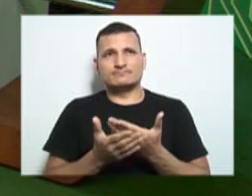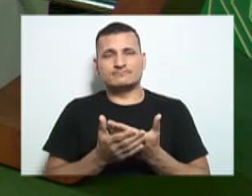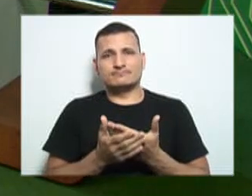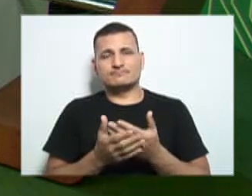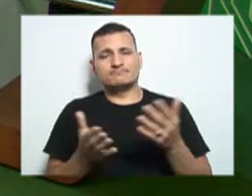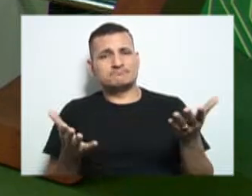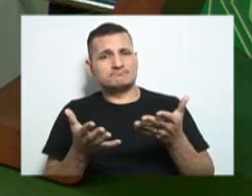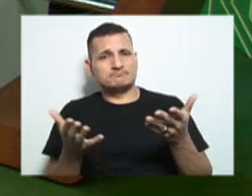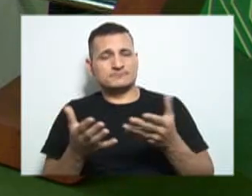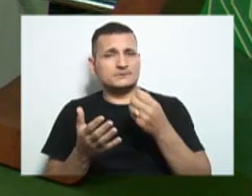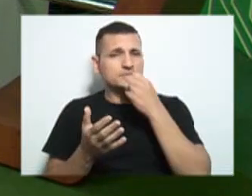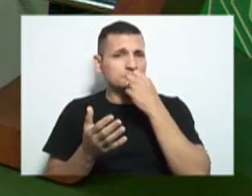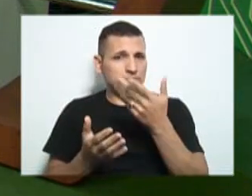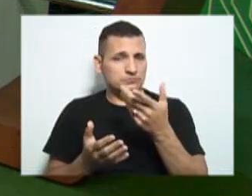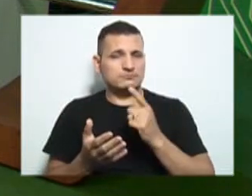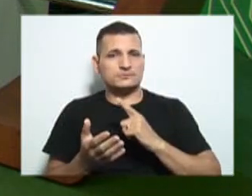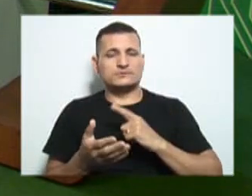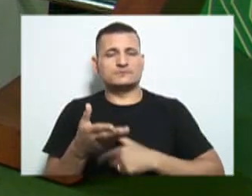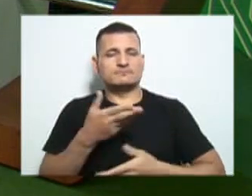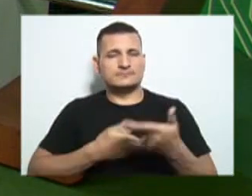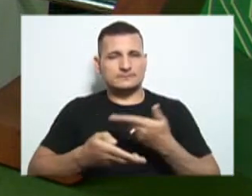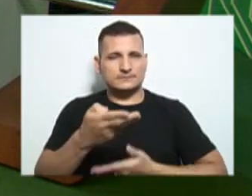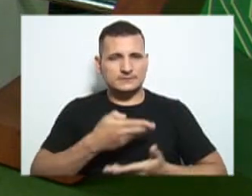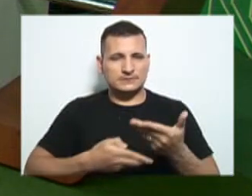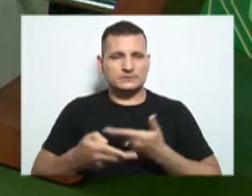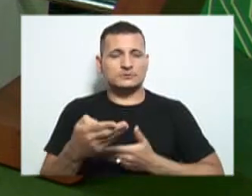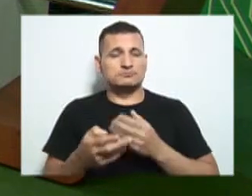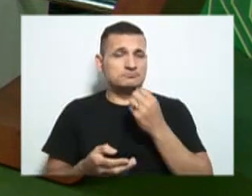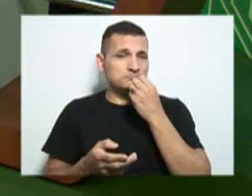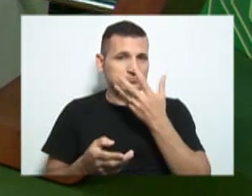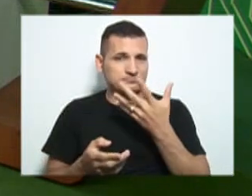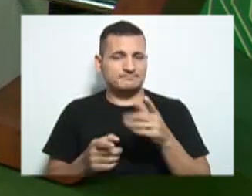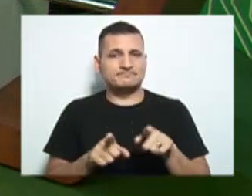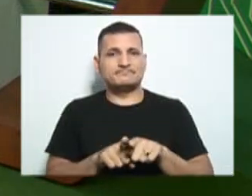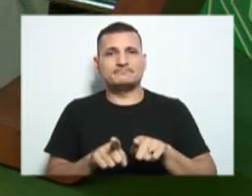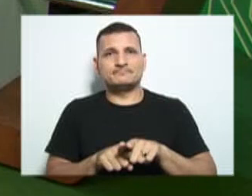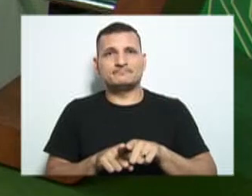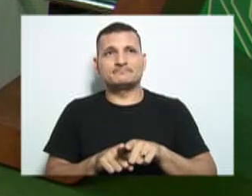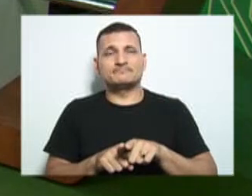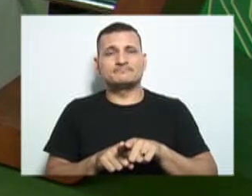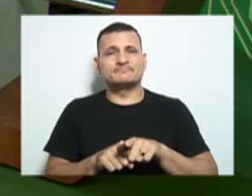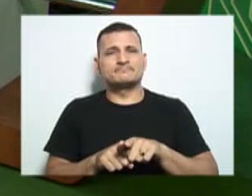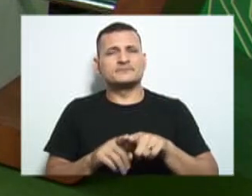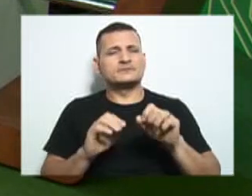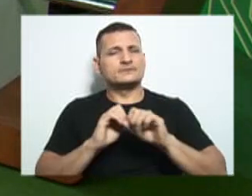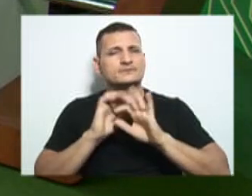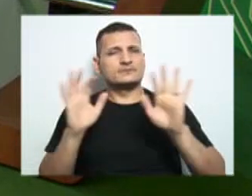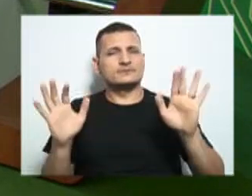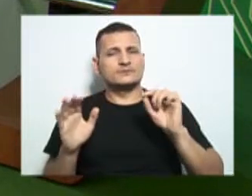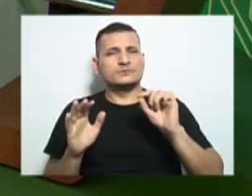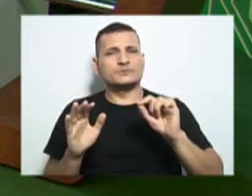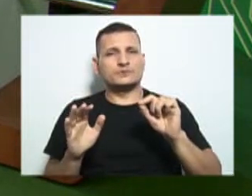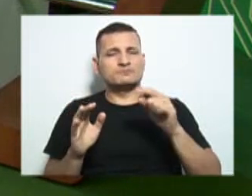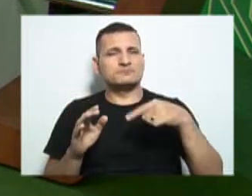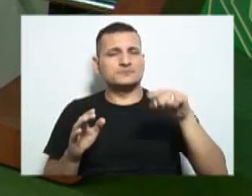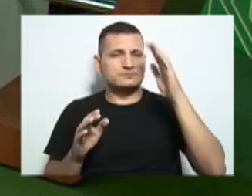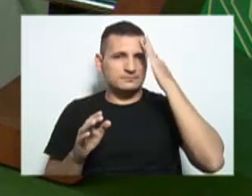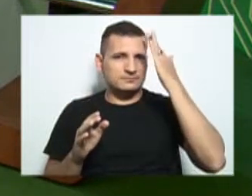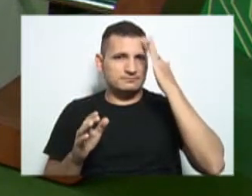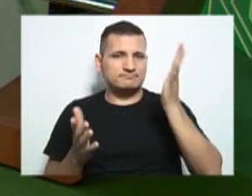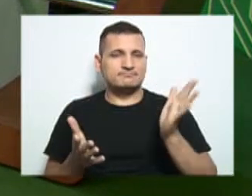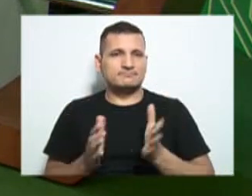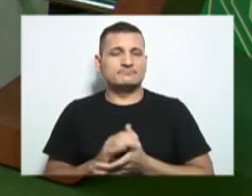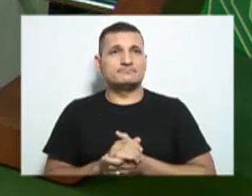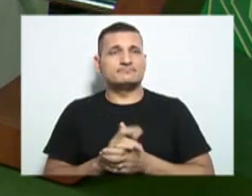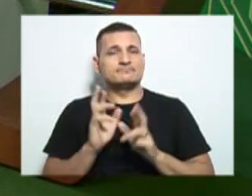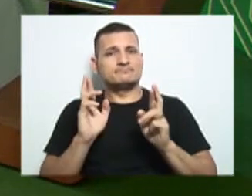foi bem produtiva, bem participativa, o que isso é muito bom. E isso deixa claro que ficou tudo bem esclarecido para vocês.